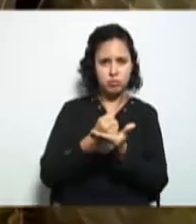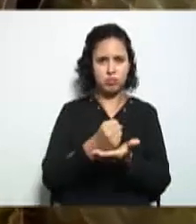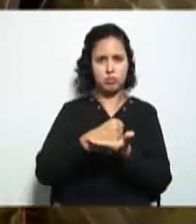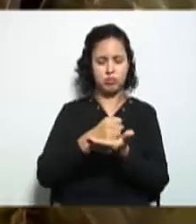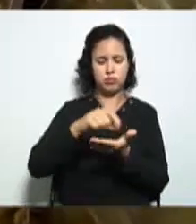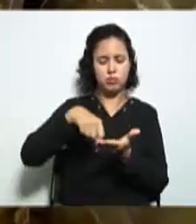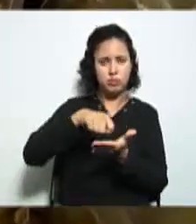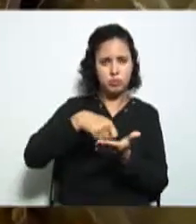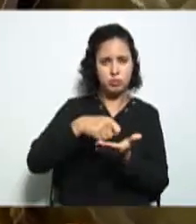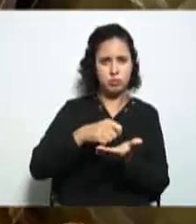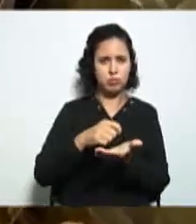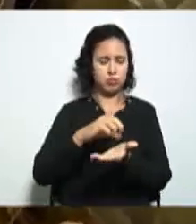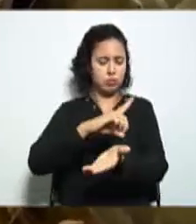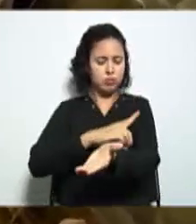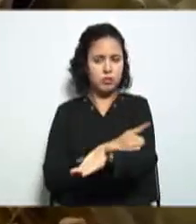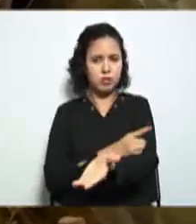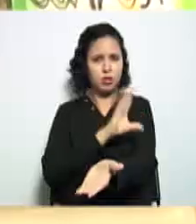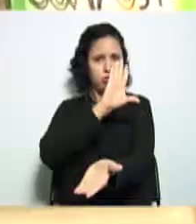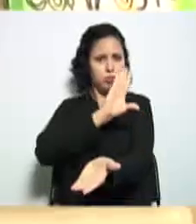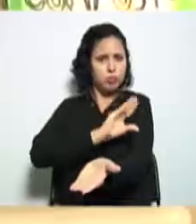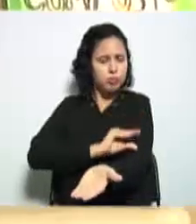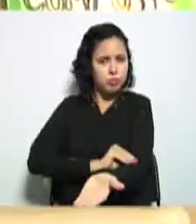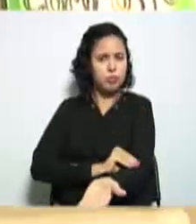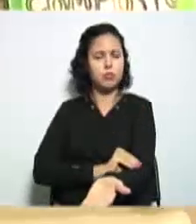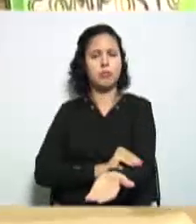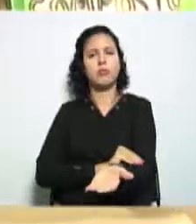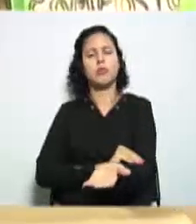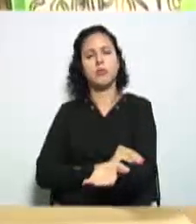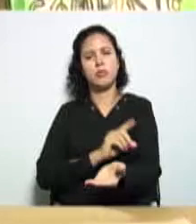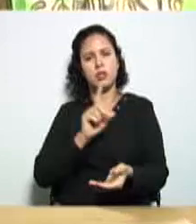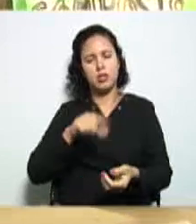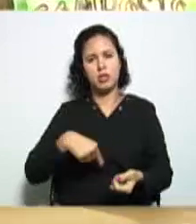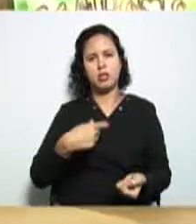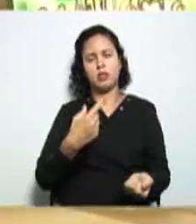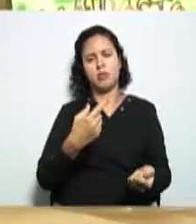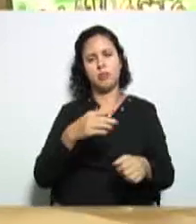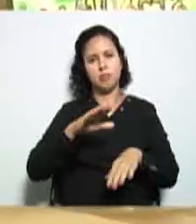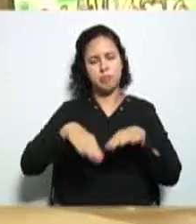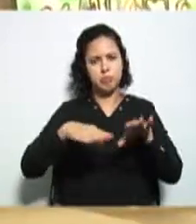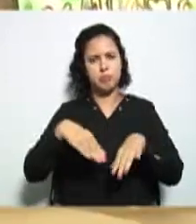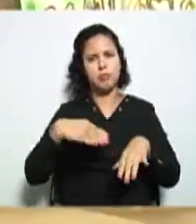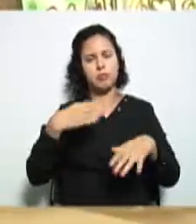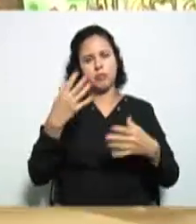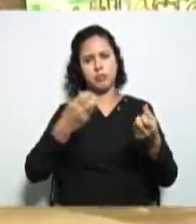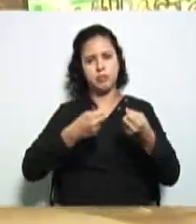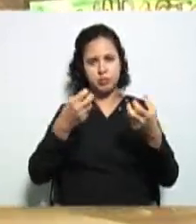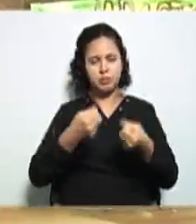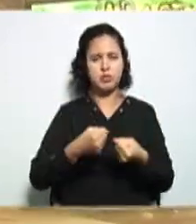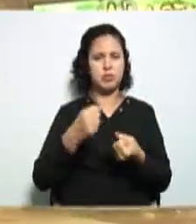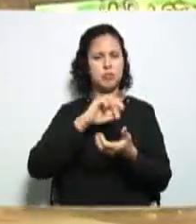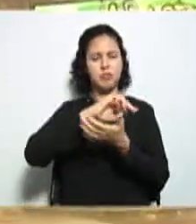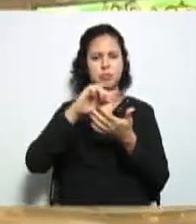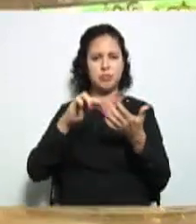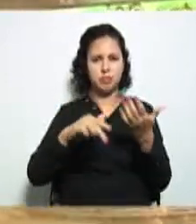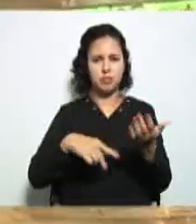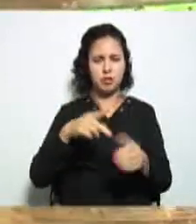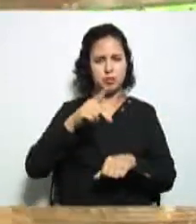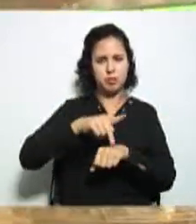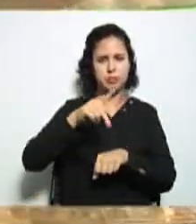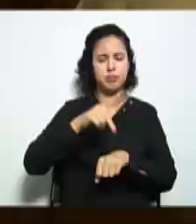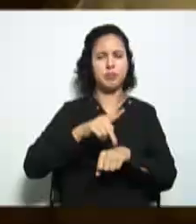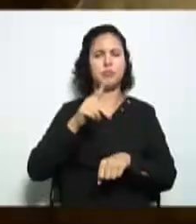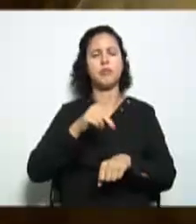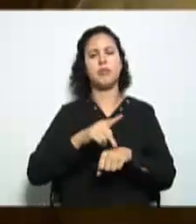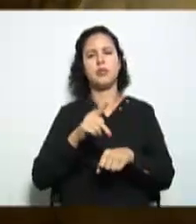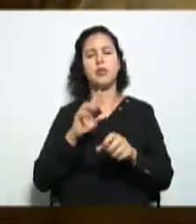que baixa o teor de açúcar no sangue, que nem o pata de vaca, o miraruíra, o quácia, né, o pedra úmica A, todos